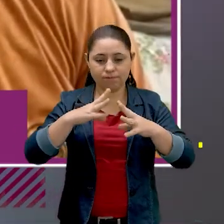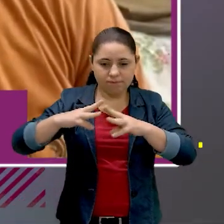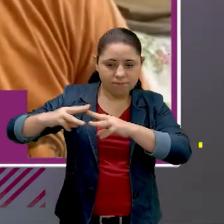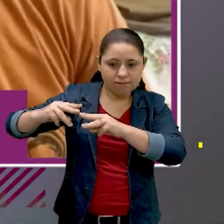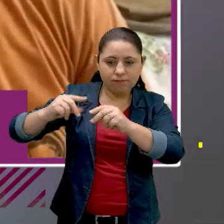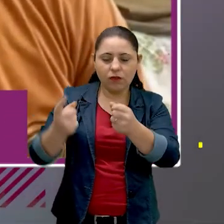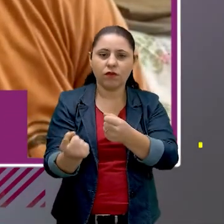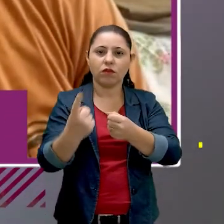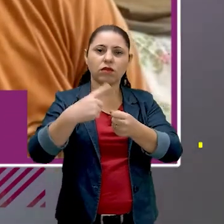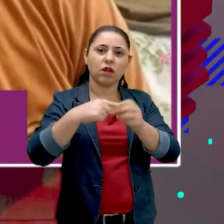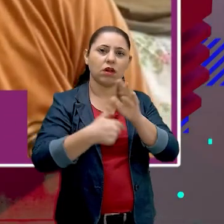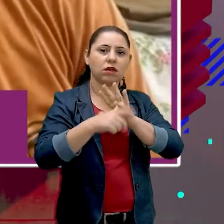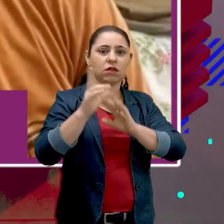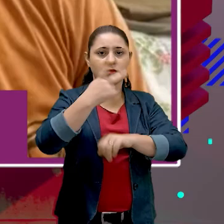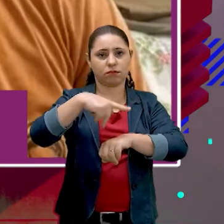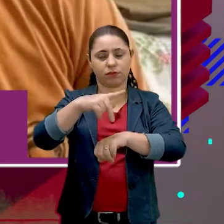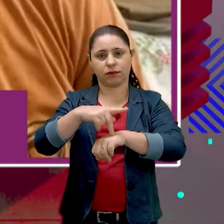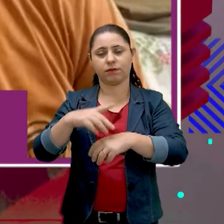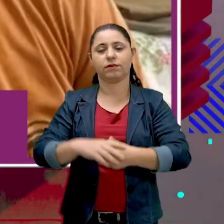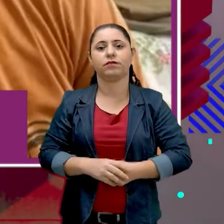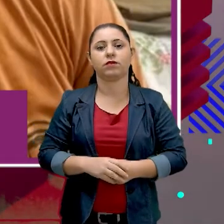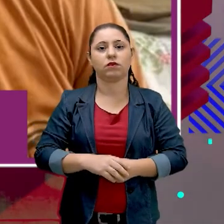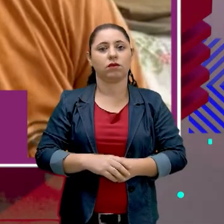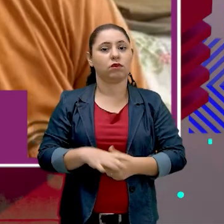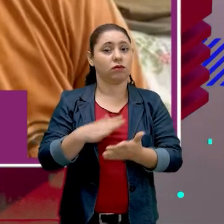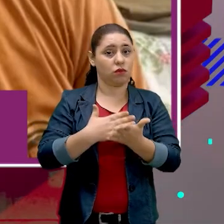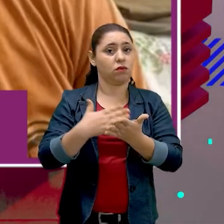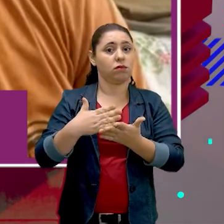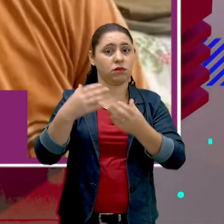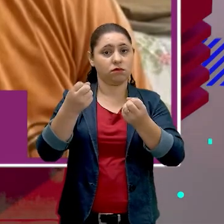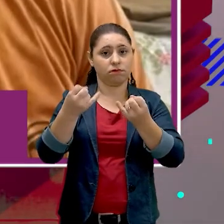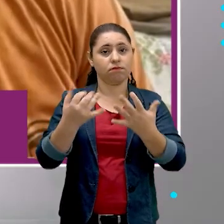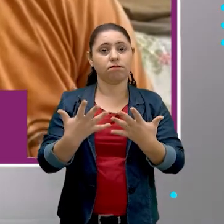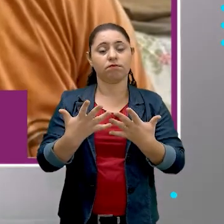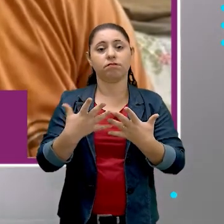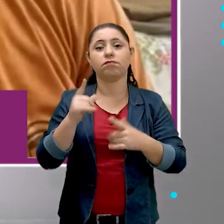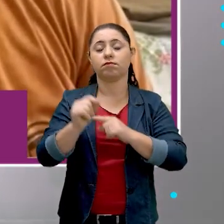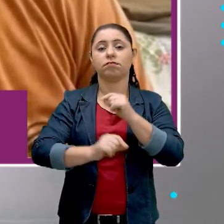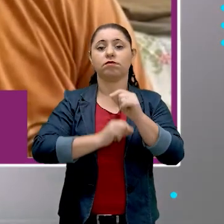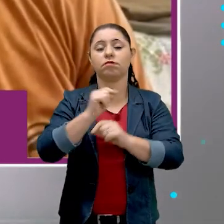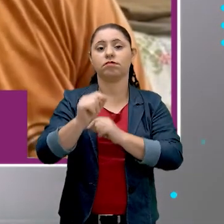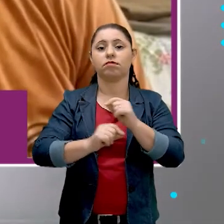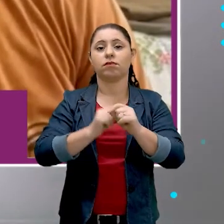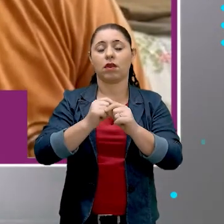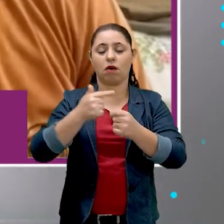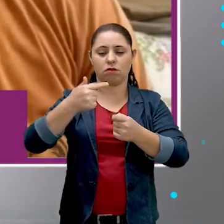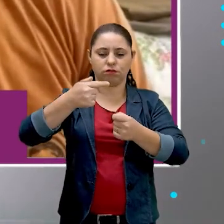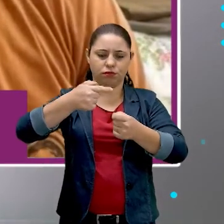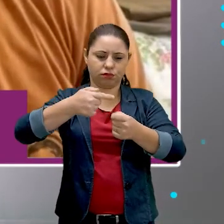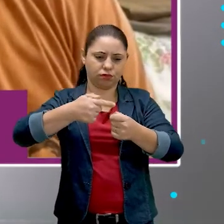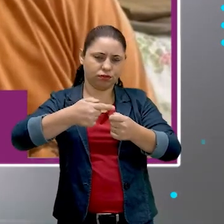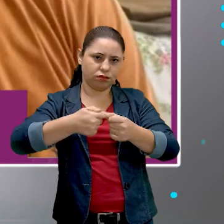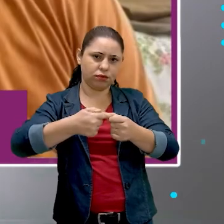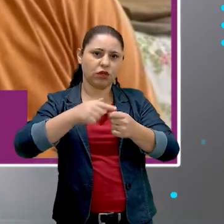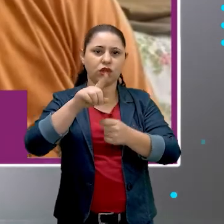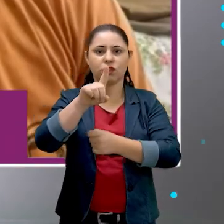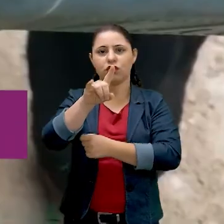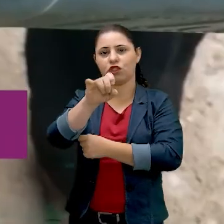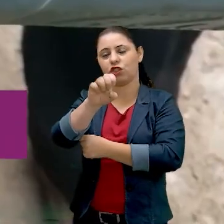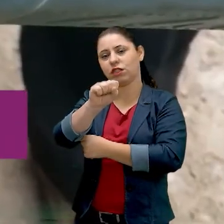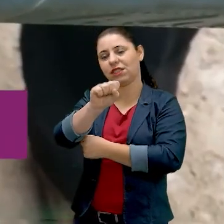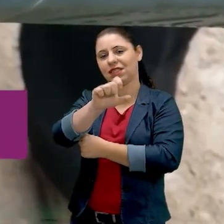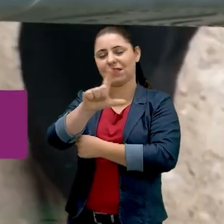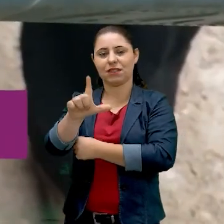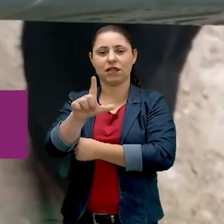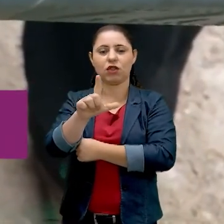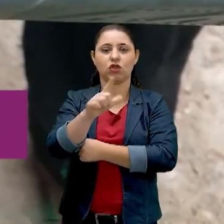situação territorial e eu quero voltar um pouquinho mais para o Brasil. No começo da edição, nós comentamos a respeito da alta da gasolina, da alta